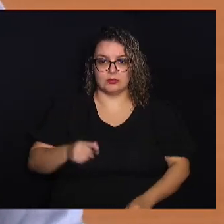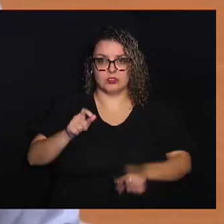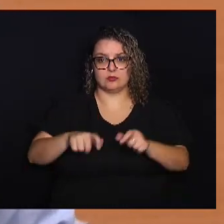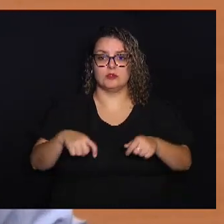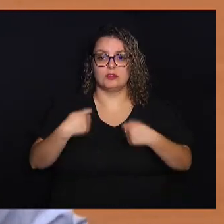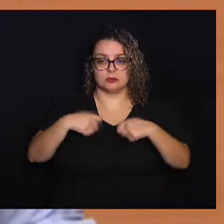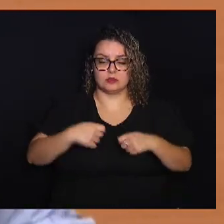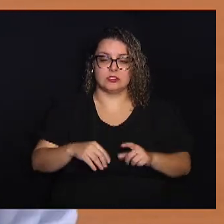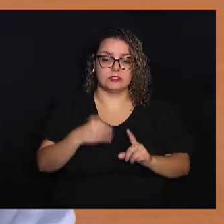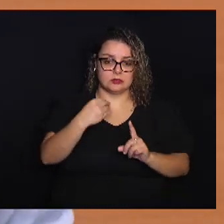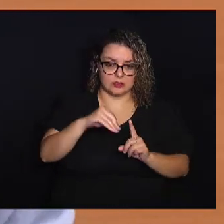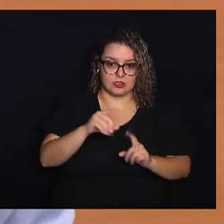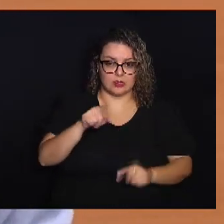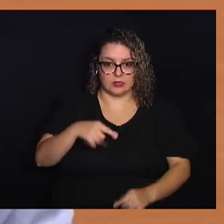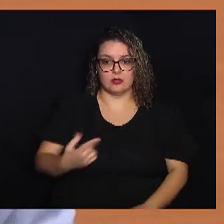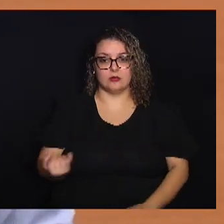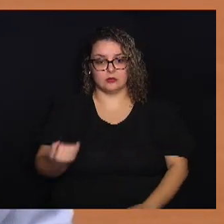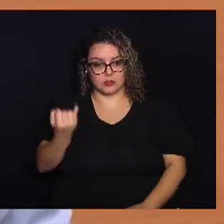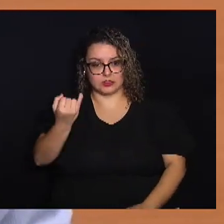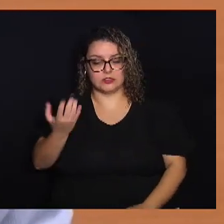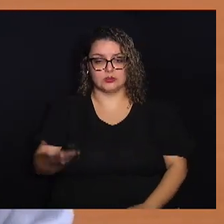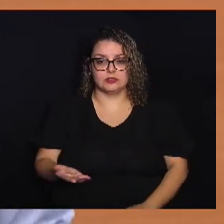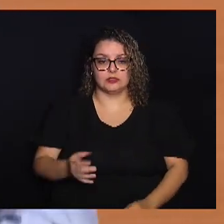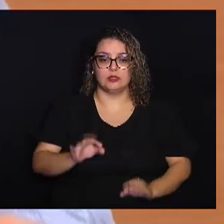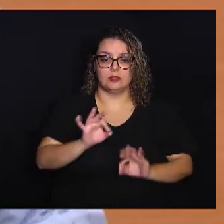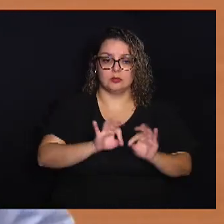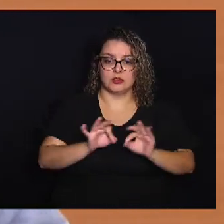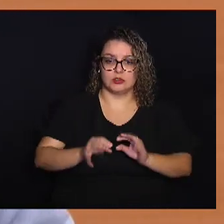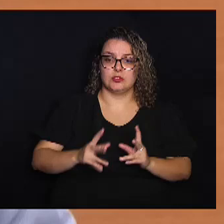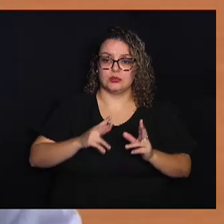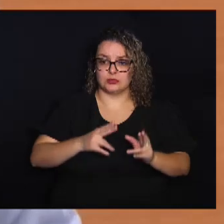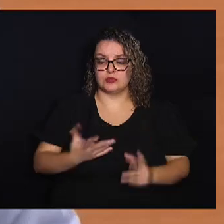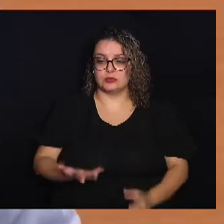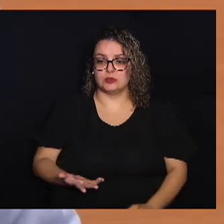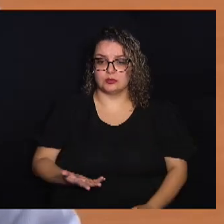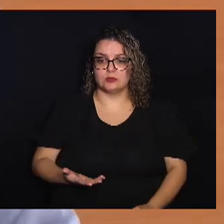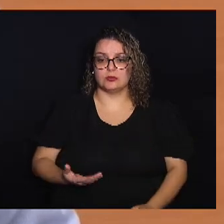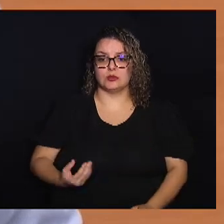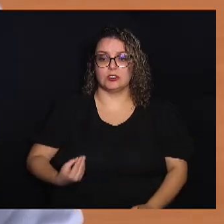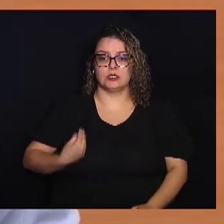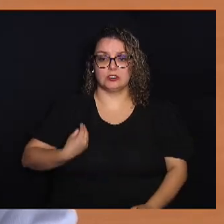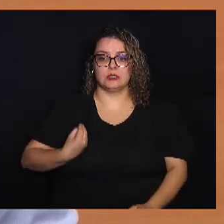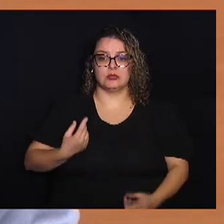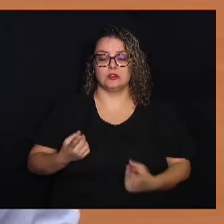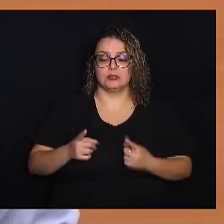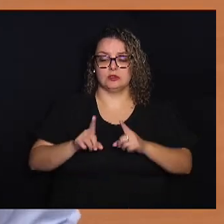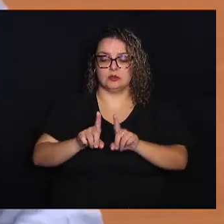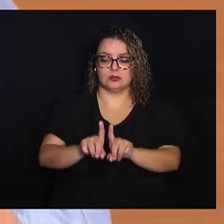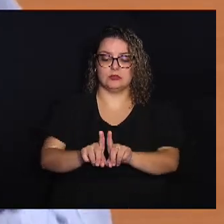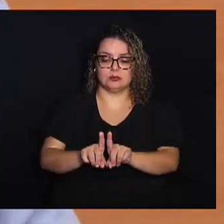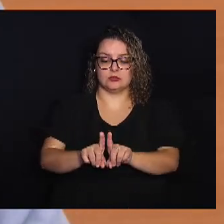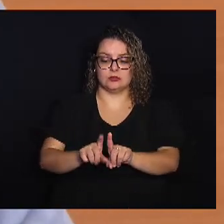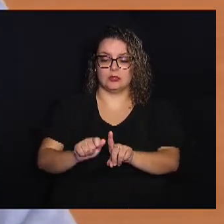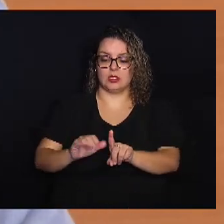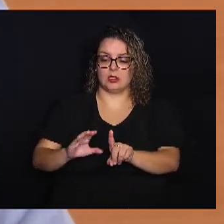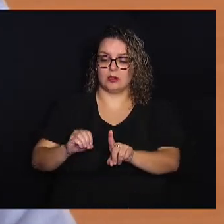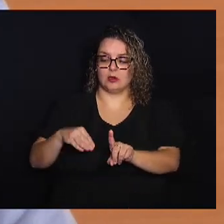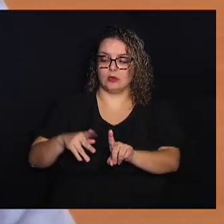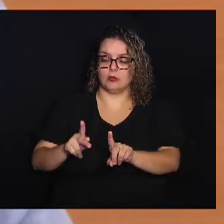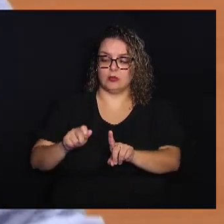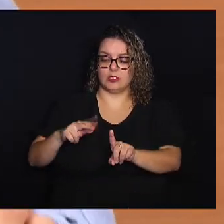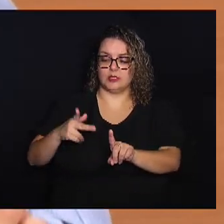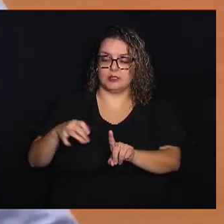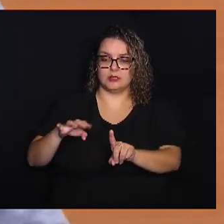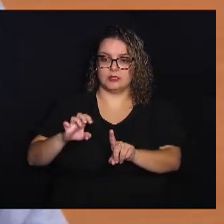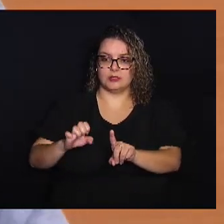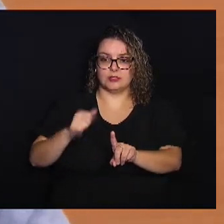muito importante. Também projetos como a presença de um acompanhante quando a mulher,